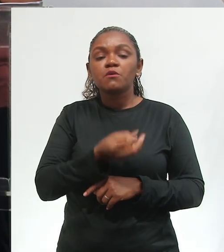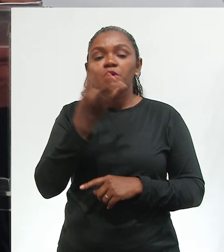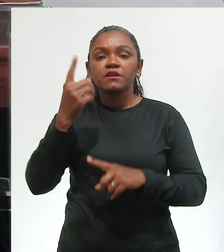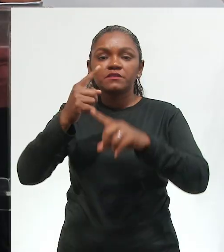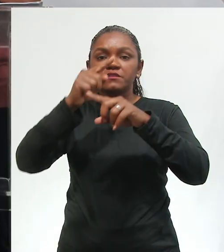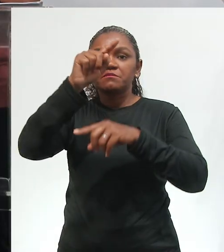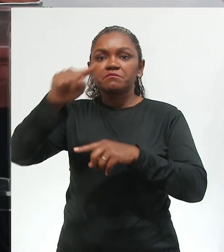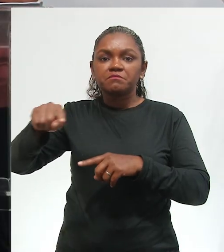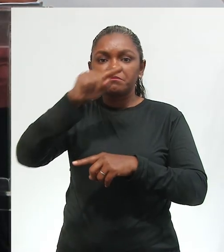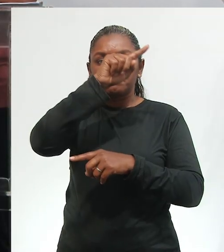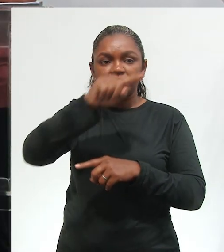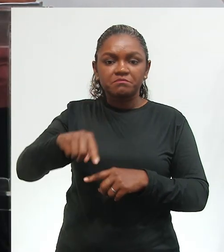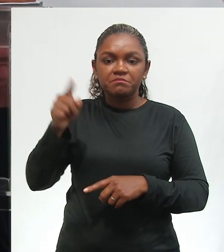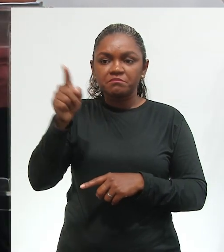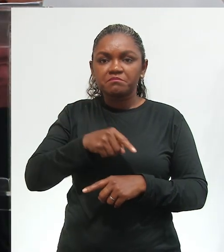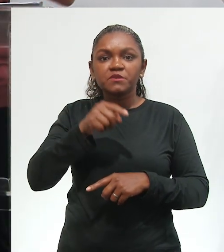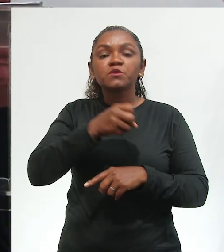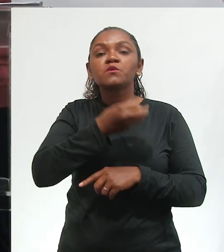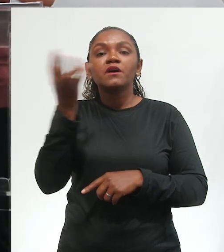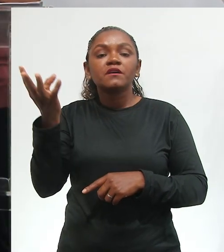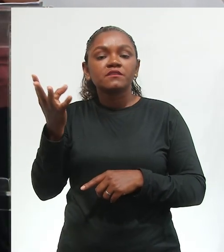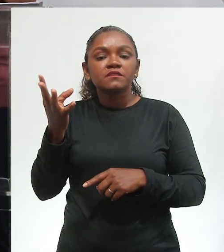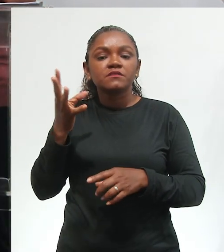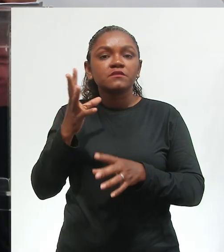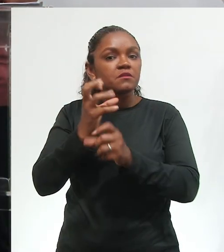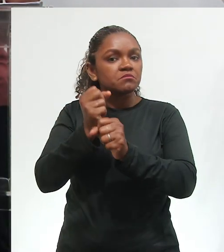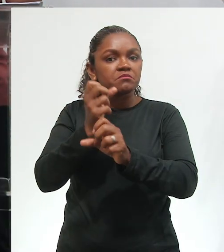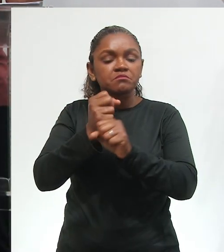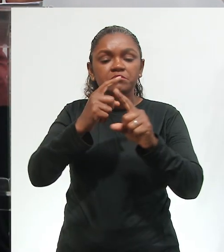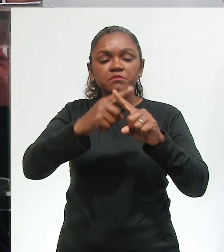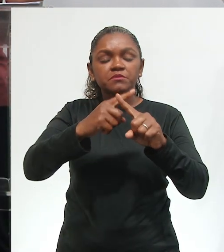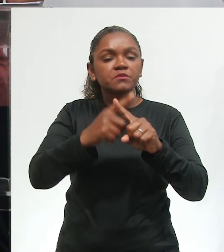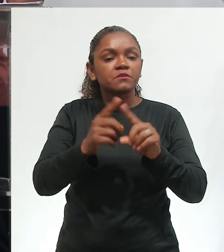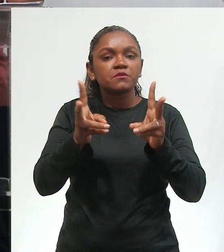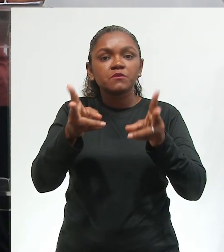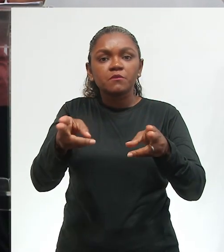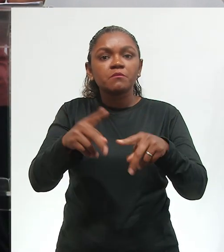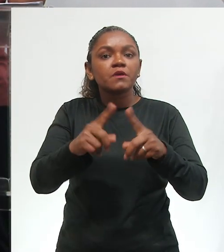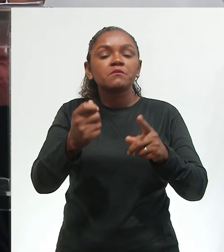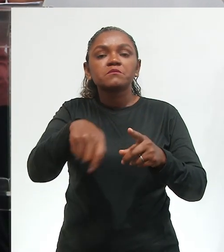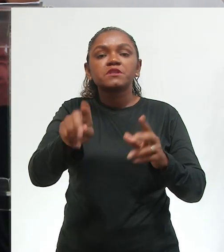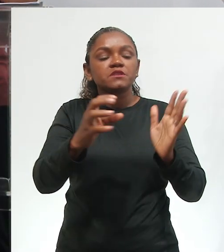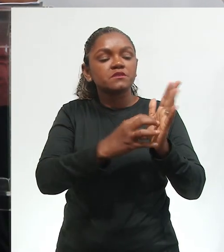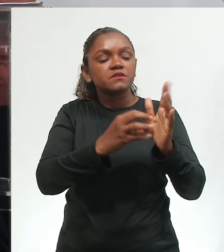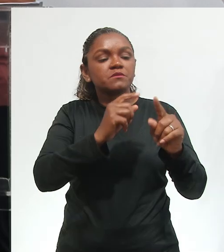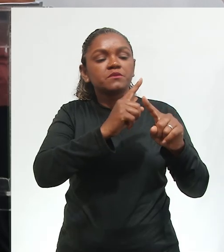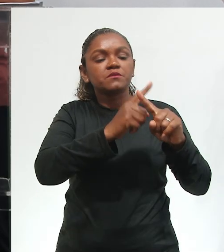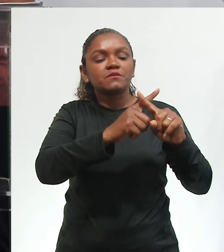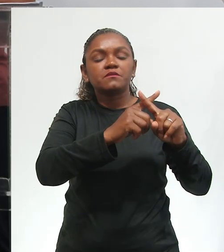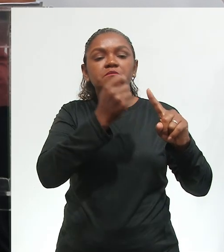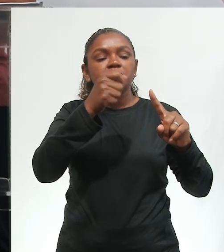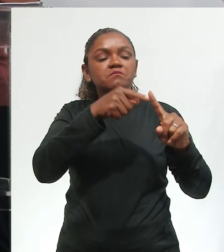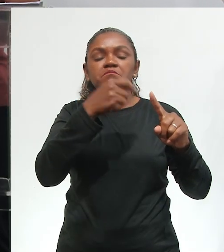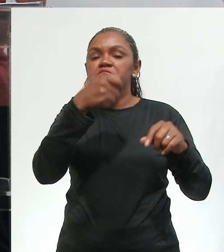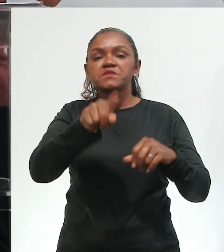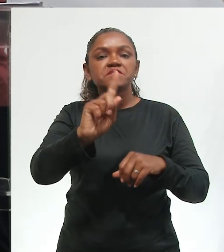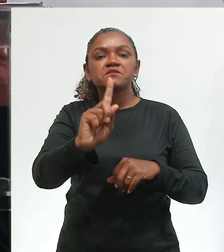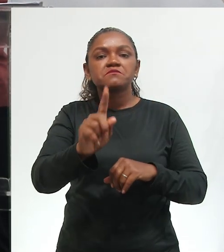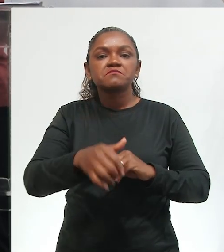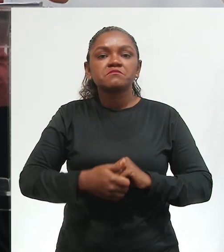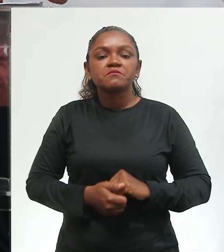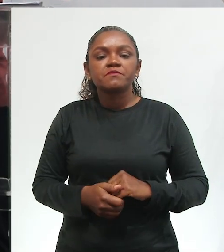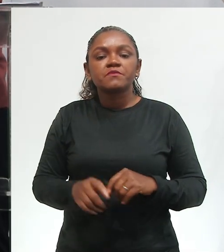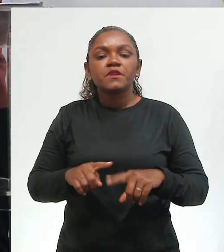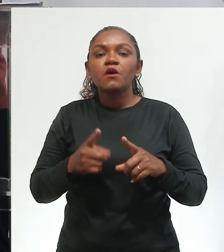trabalhando uma multiplicação sem usar o algoritmo da multiplicação. E essa multiplicação, ela vai